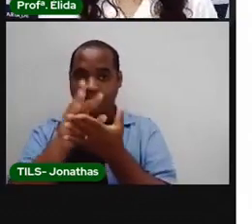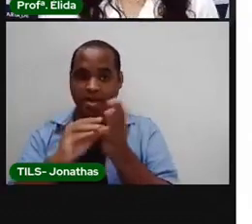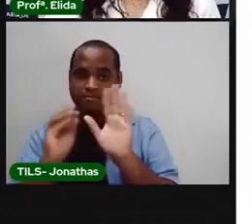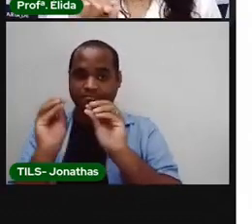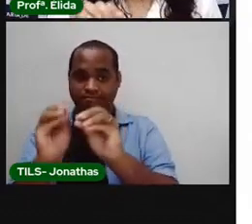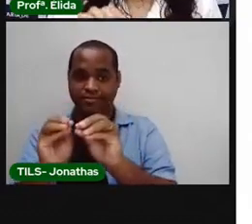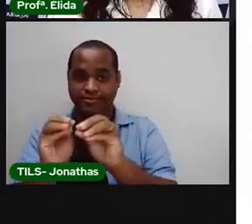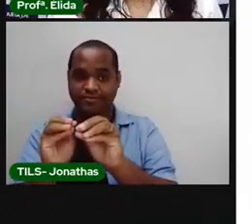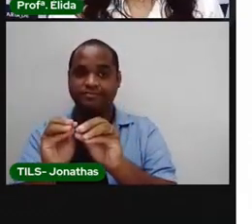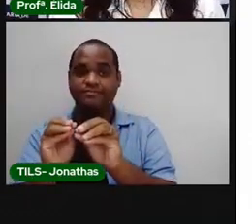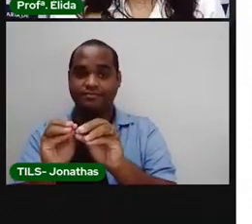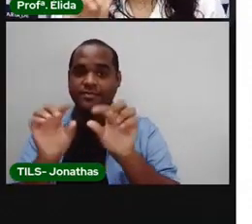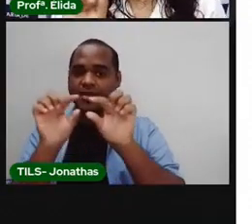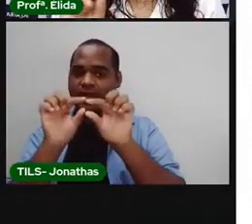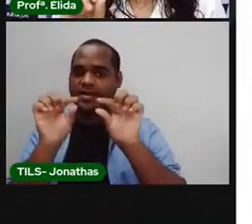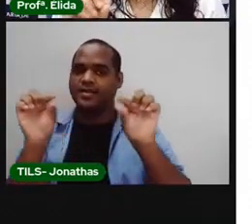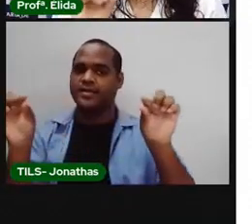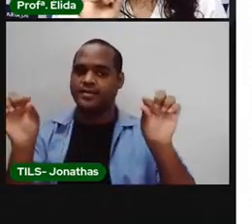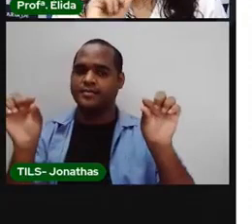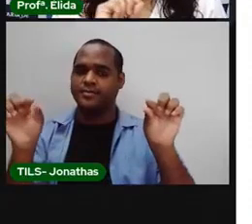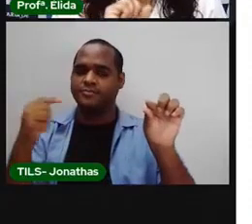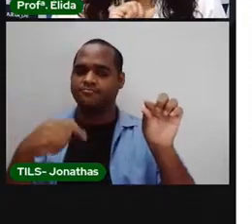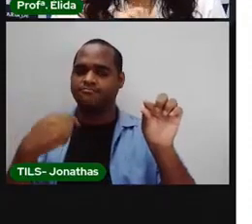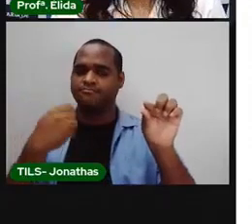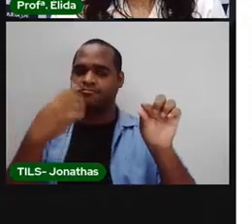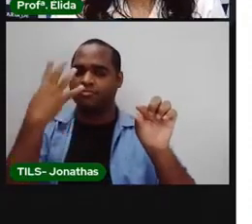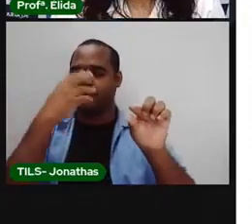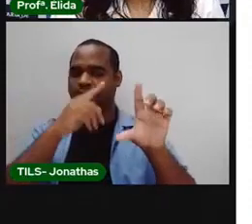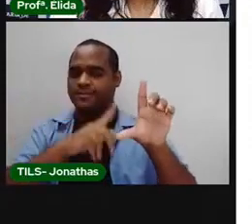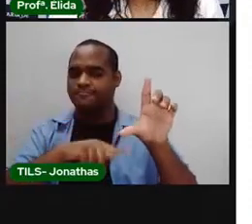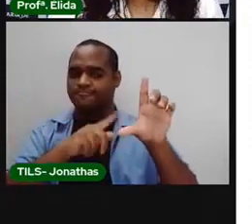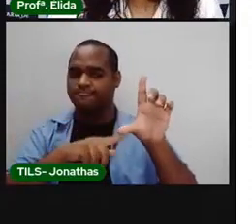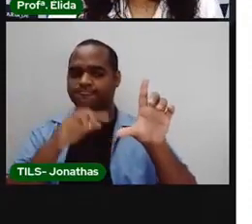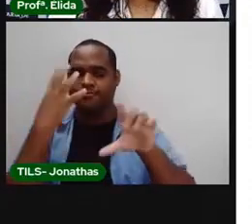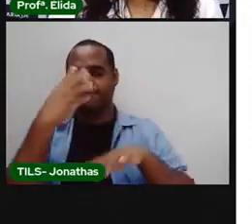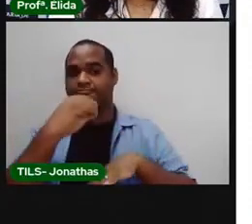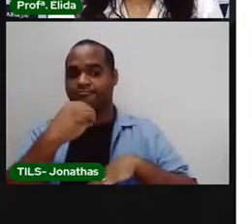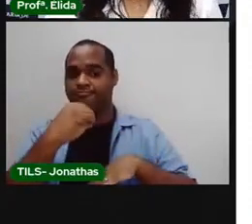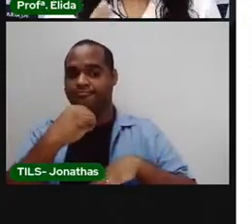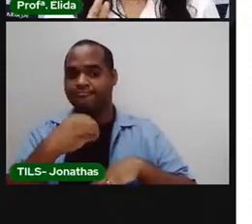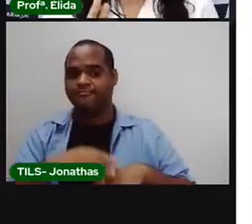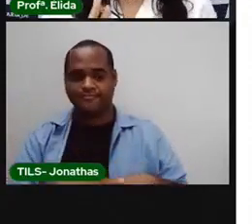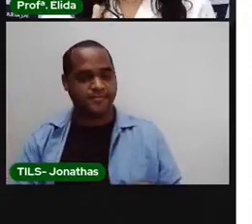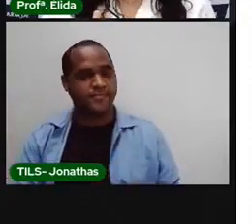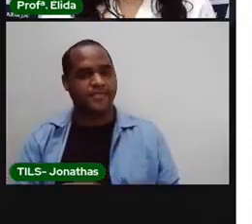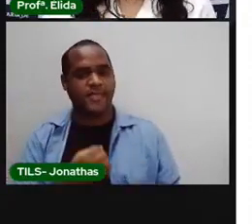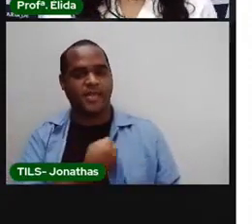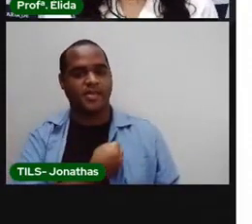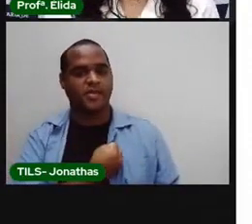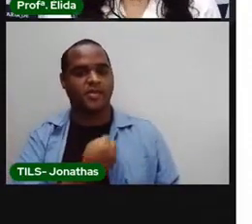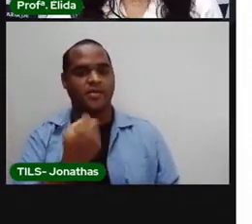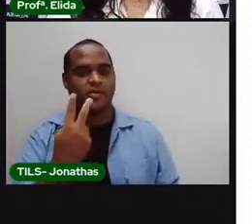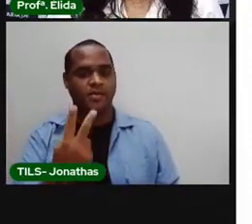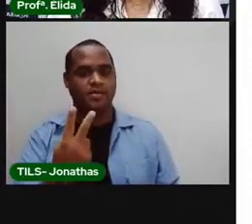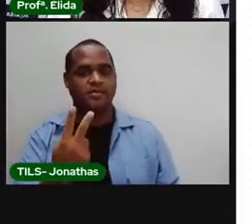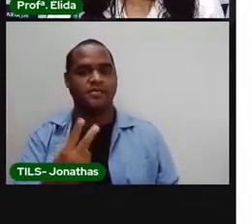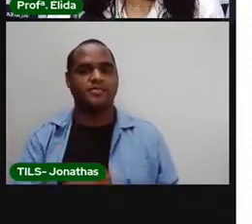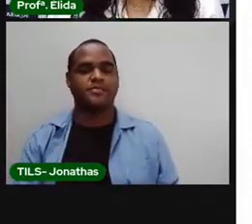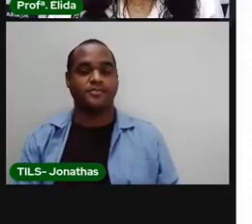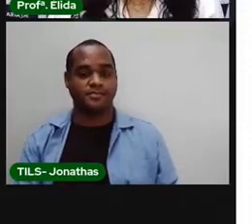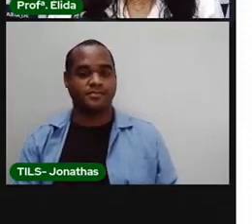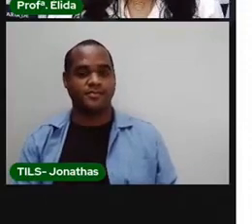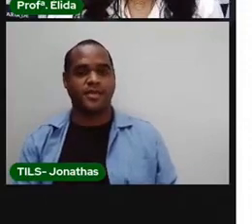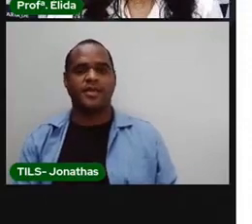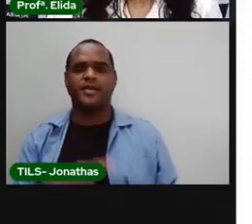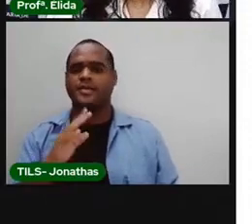aqui, nessa linha, com uma letra bem caprichada e bem bonita. Número 2. Qual é